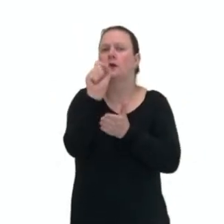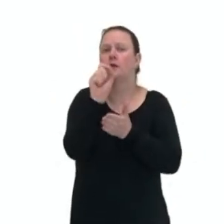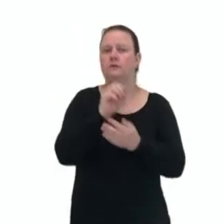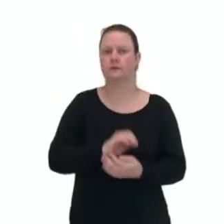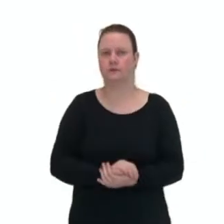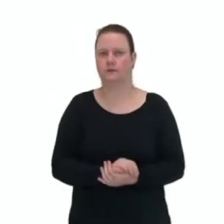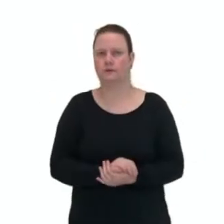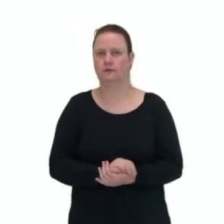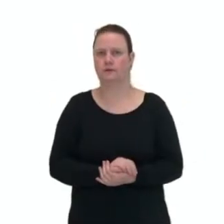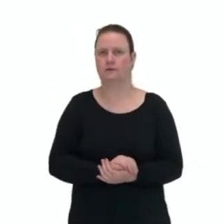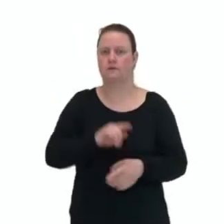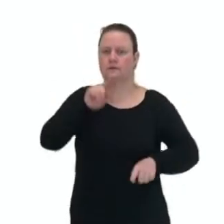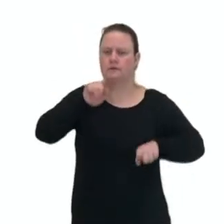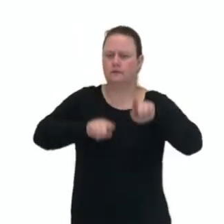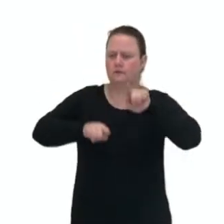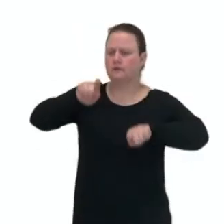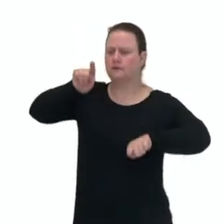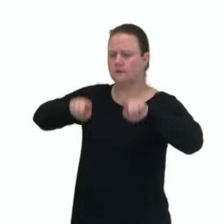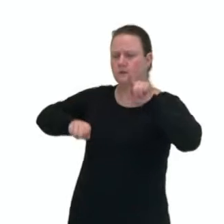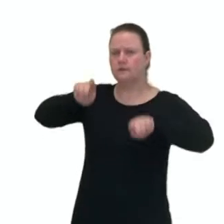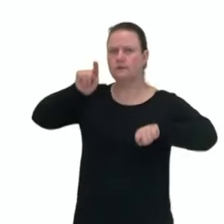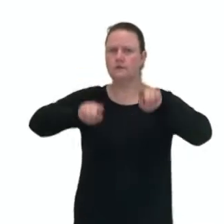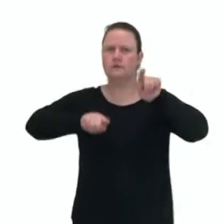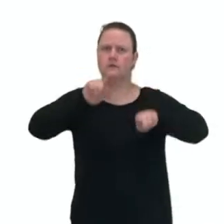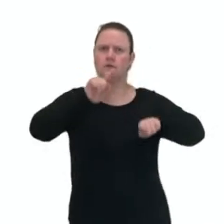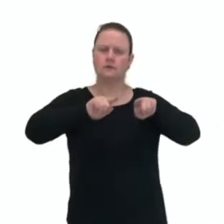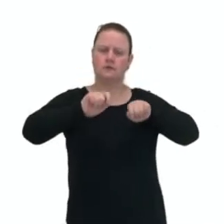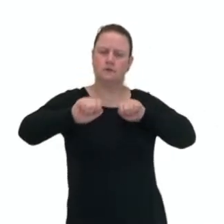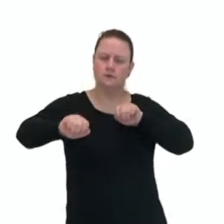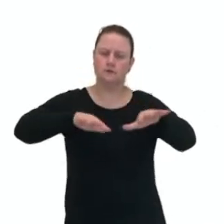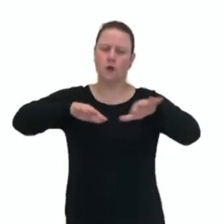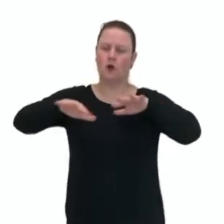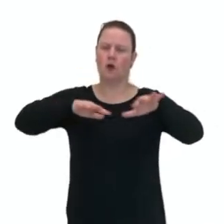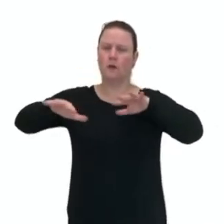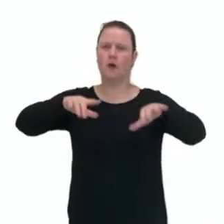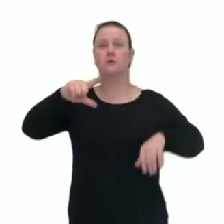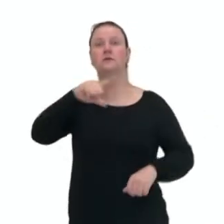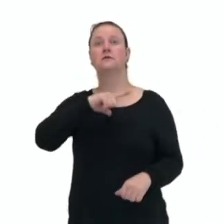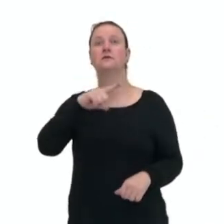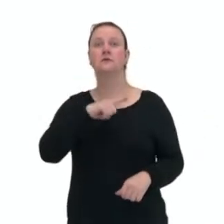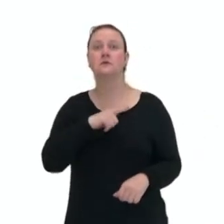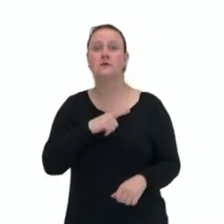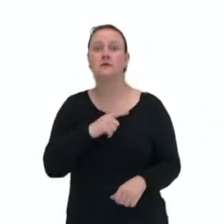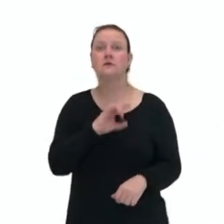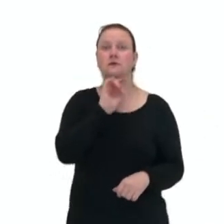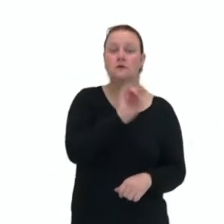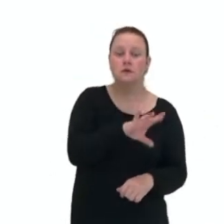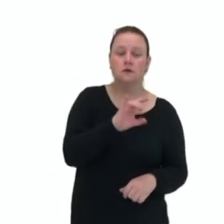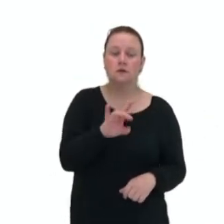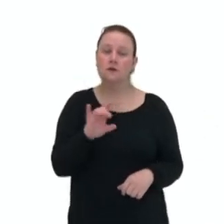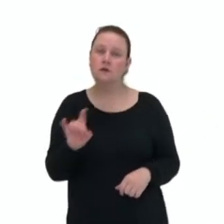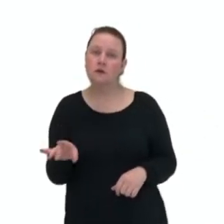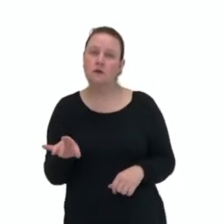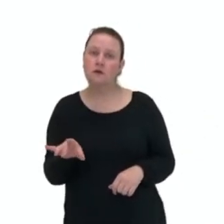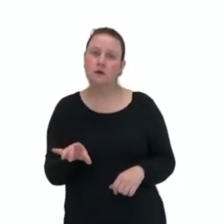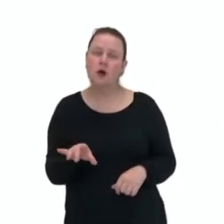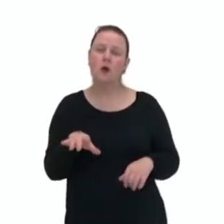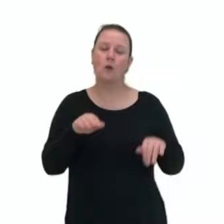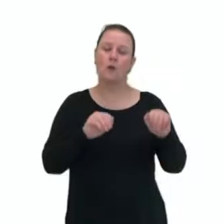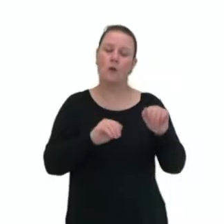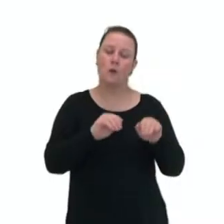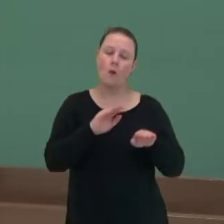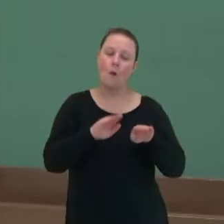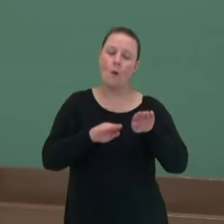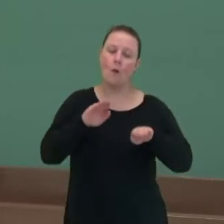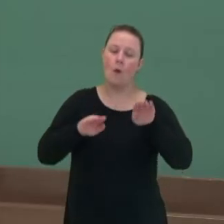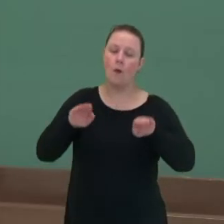A oscilar, eles começam a se movimentar. Cada um deles transmitindo o seu movimento